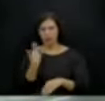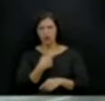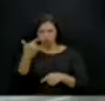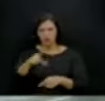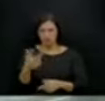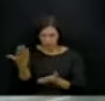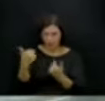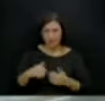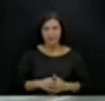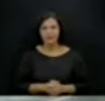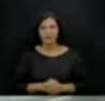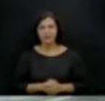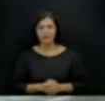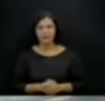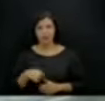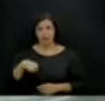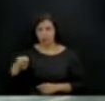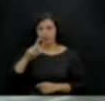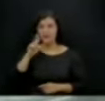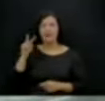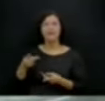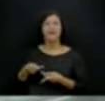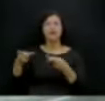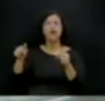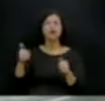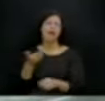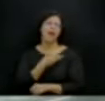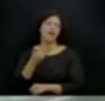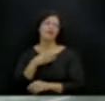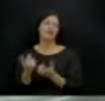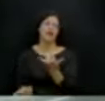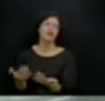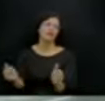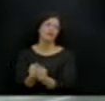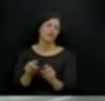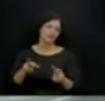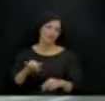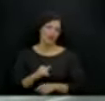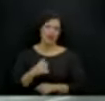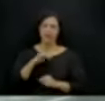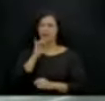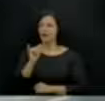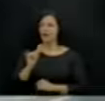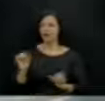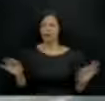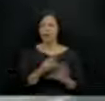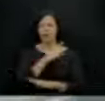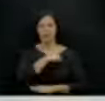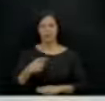novo E aí vocês vão visitar seus amigos que estão lá é esse é o nosso recado obrigado presente e